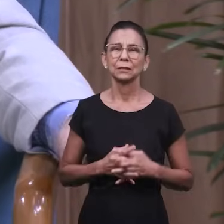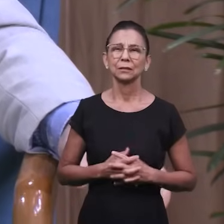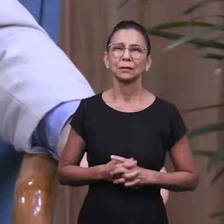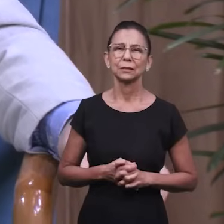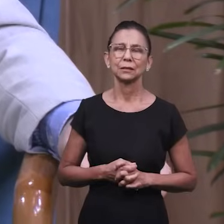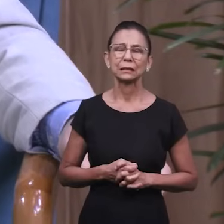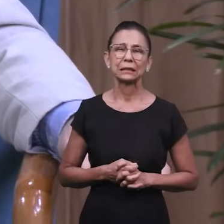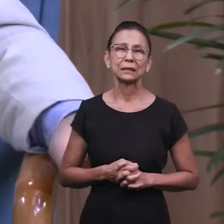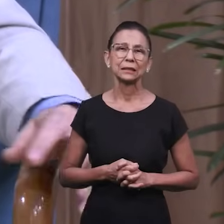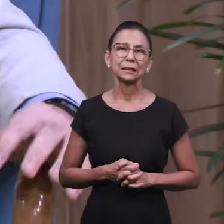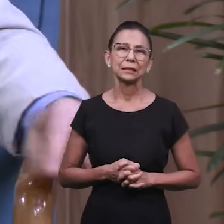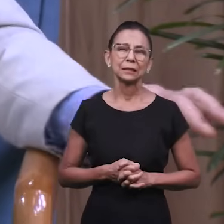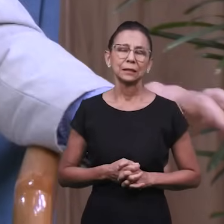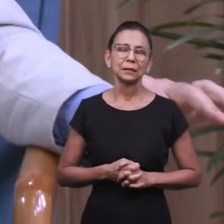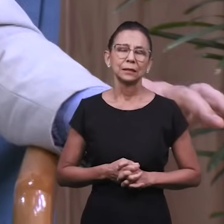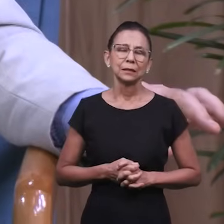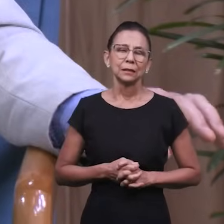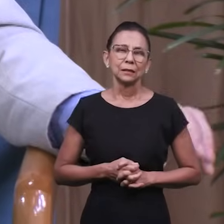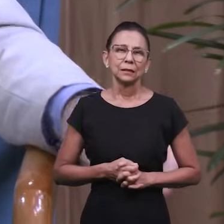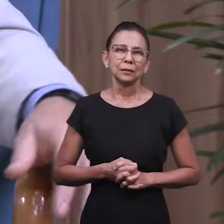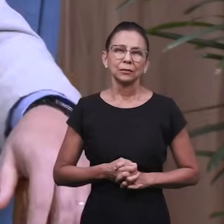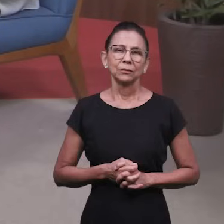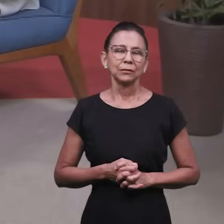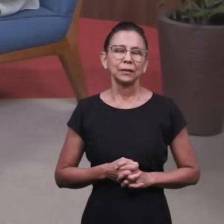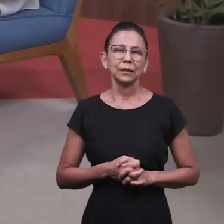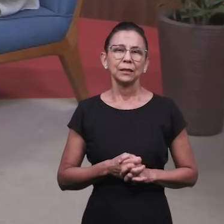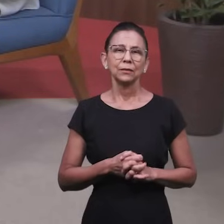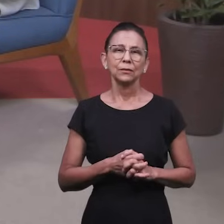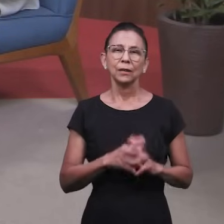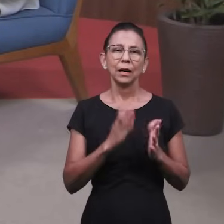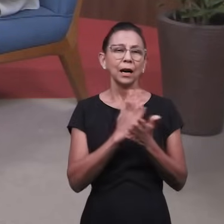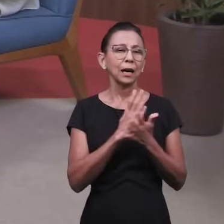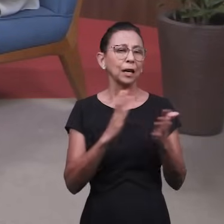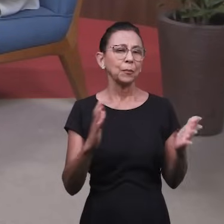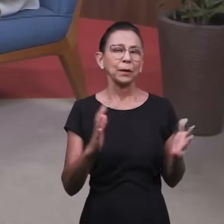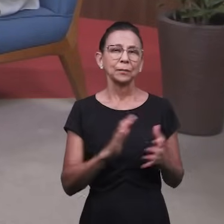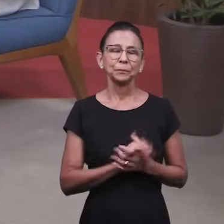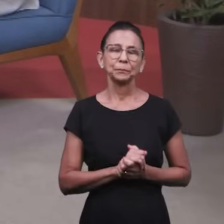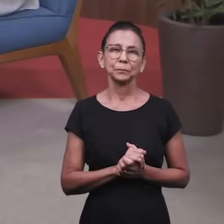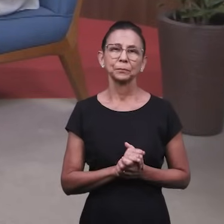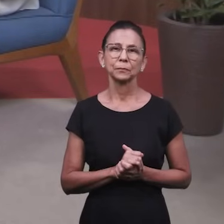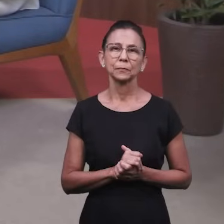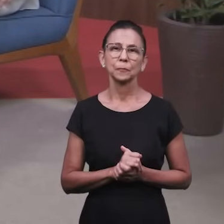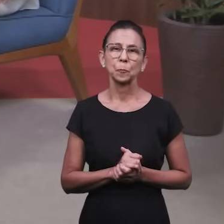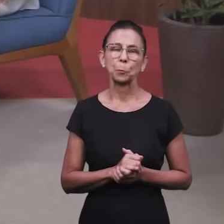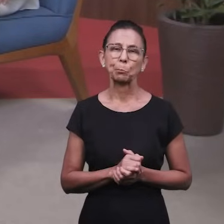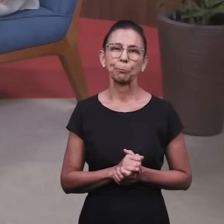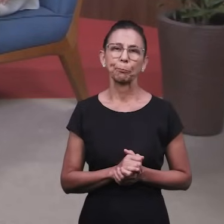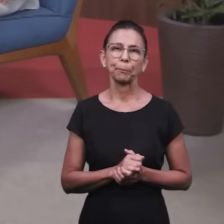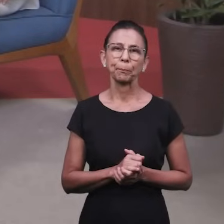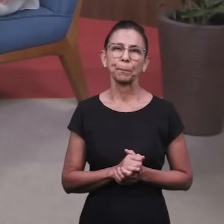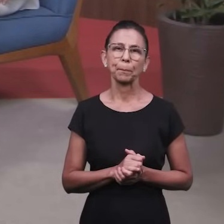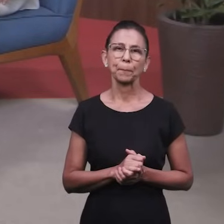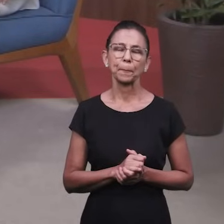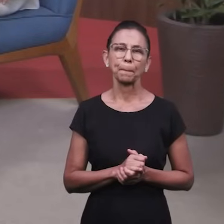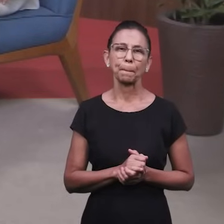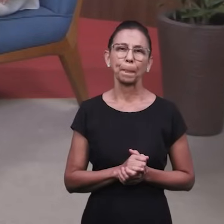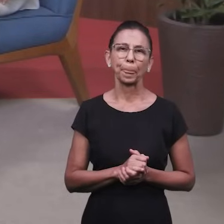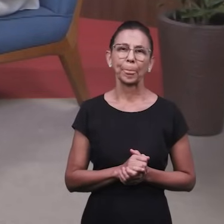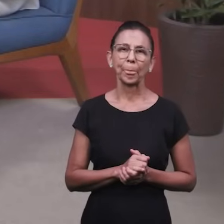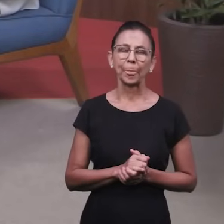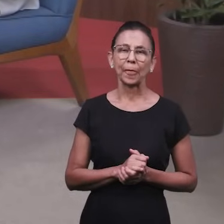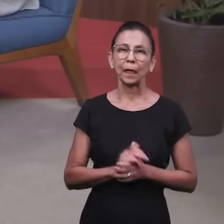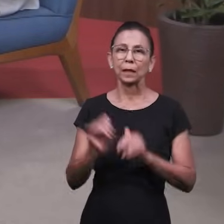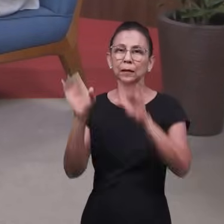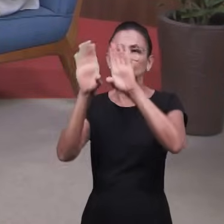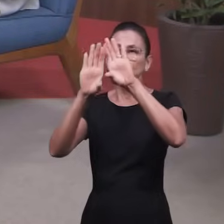dor, deixa de acontecer. Exatamente. Será uma vida só de bênçãos. É, E